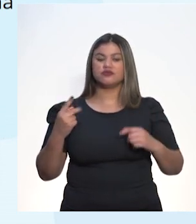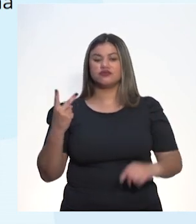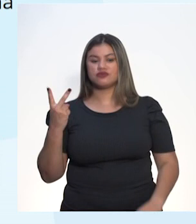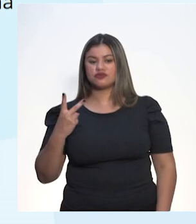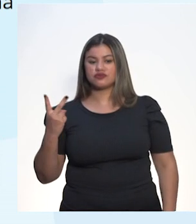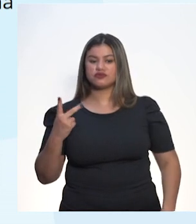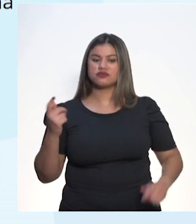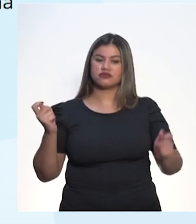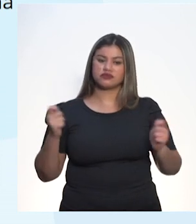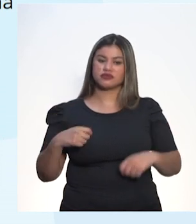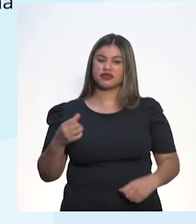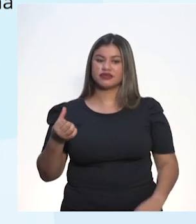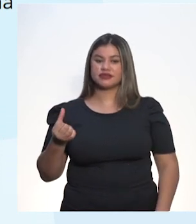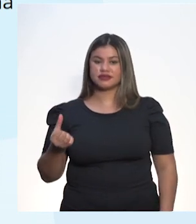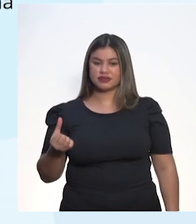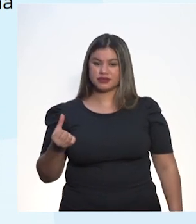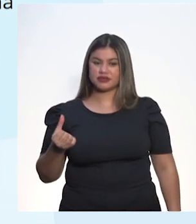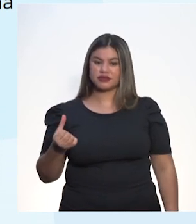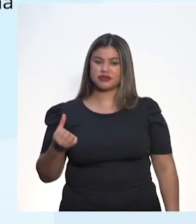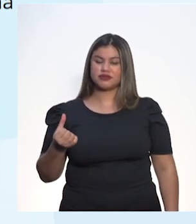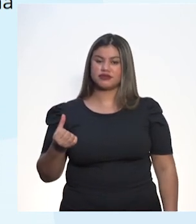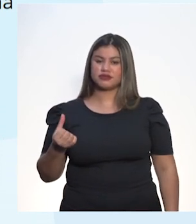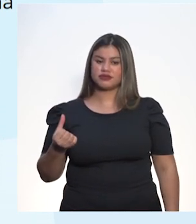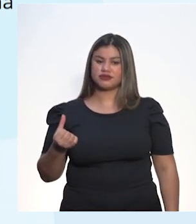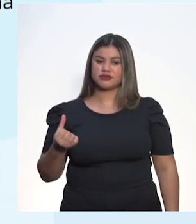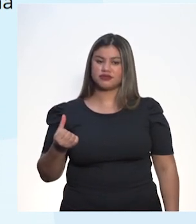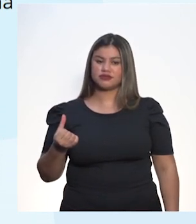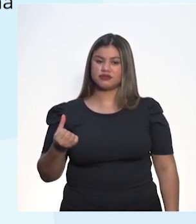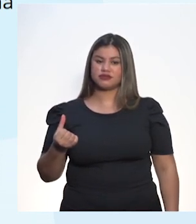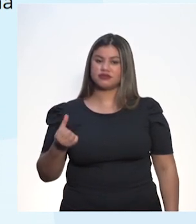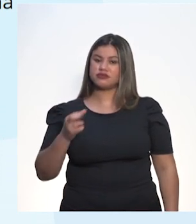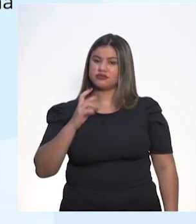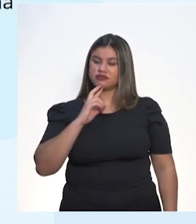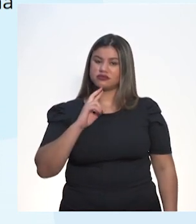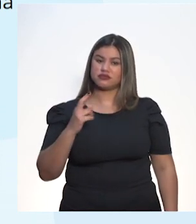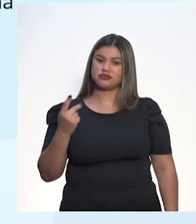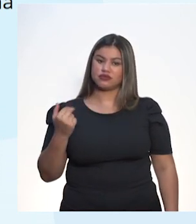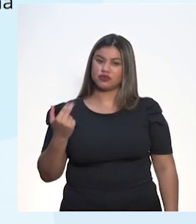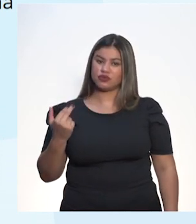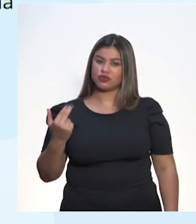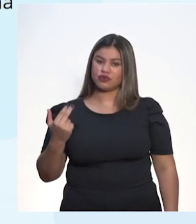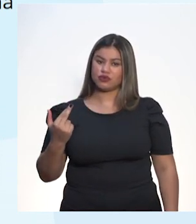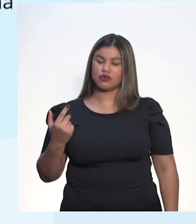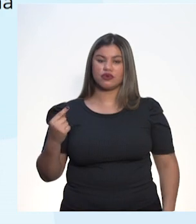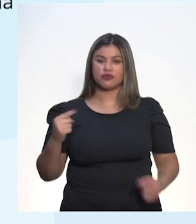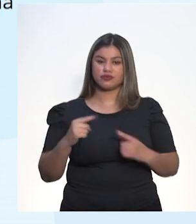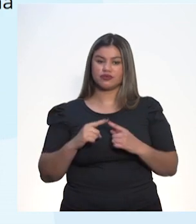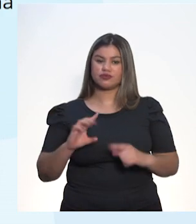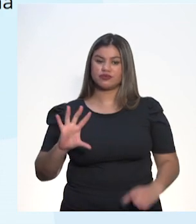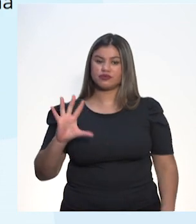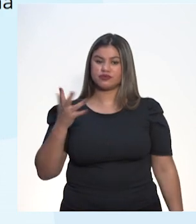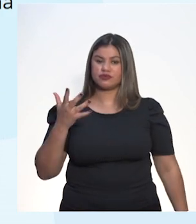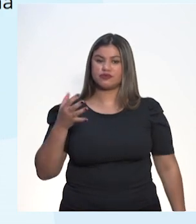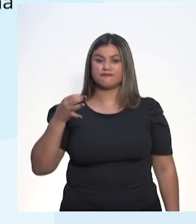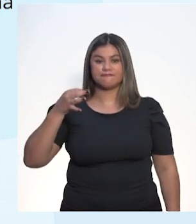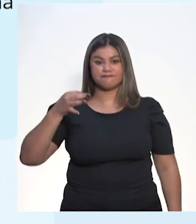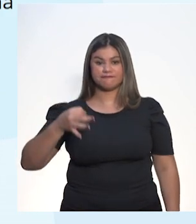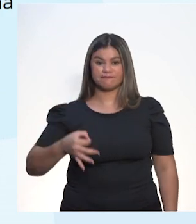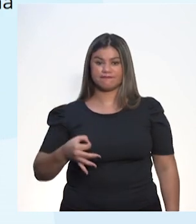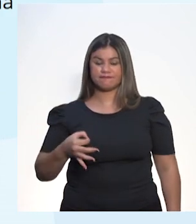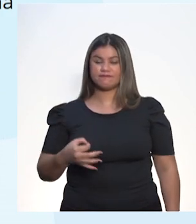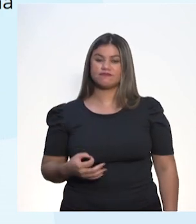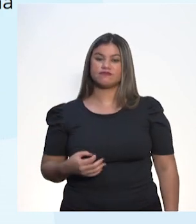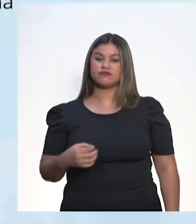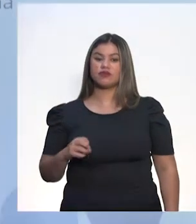possibilidades de resposta, sendo que essas 6 são as mesmas? Então, é o que a gente chama de evento certo.